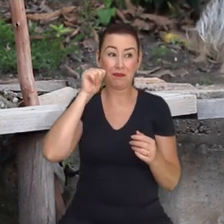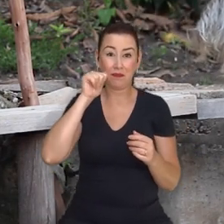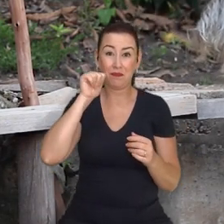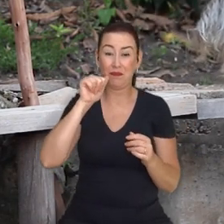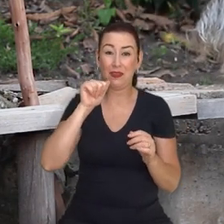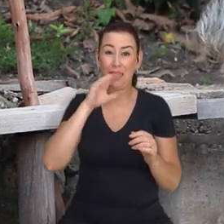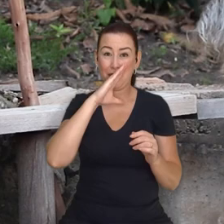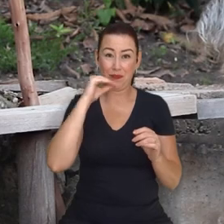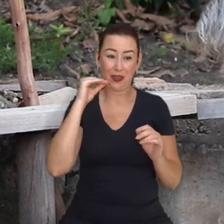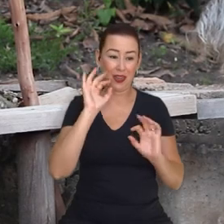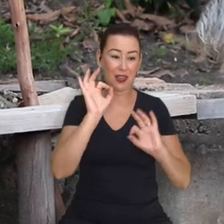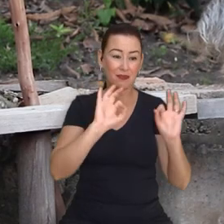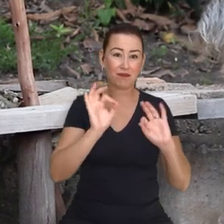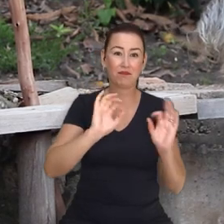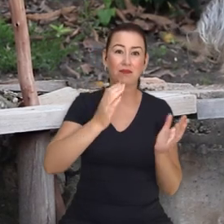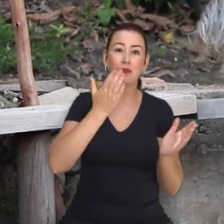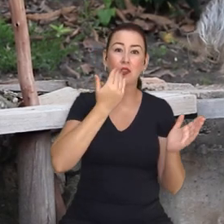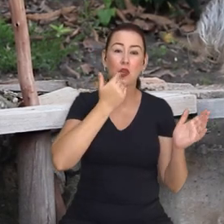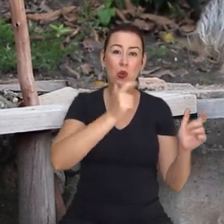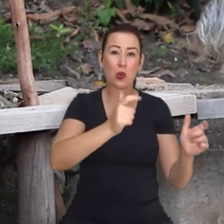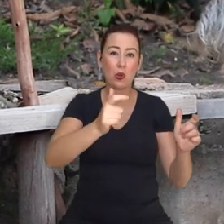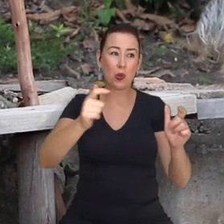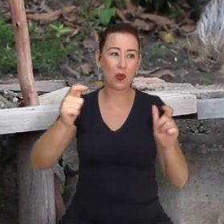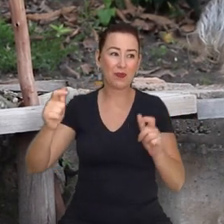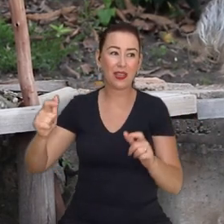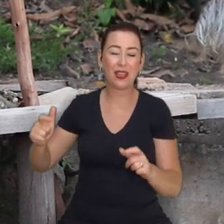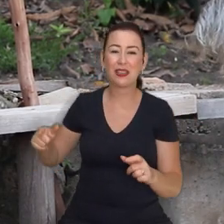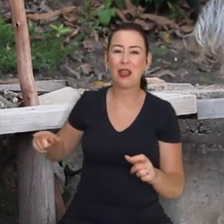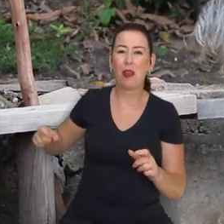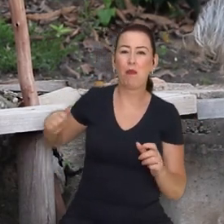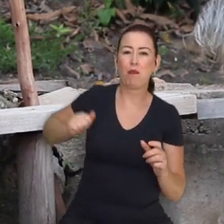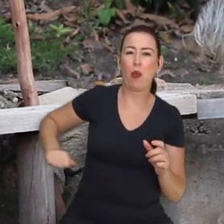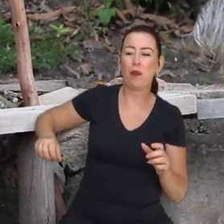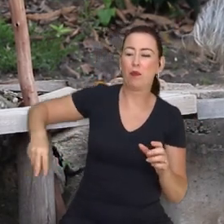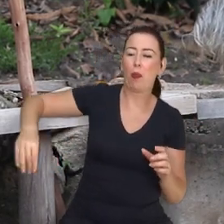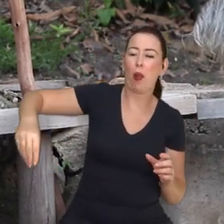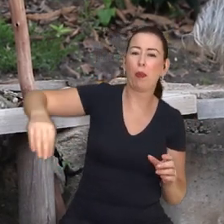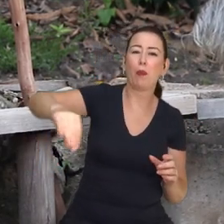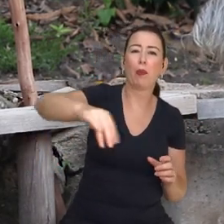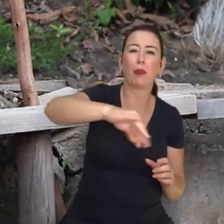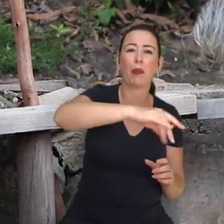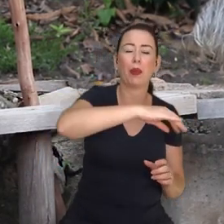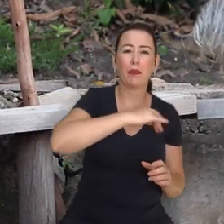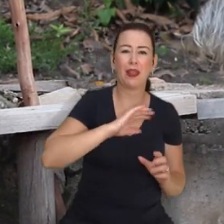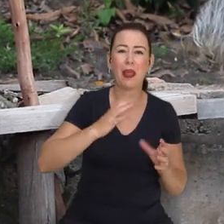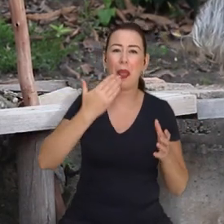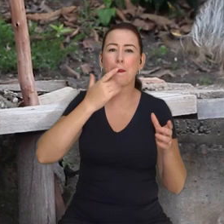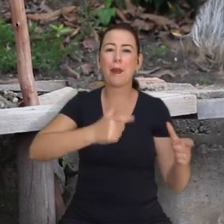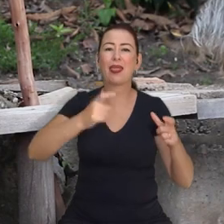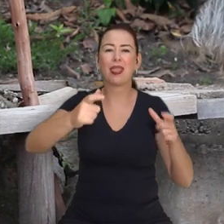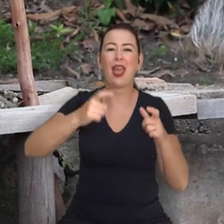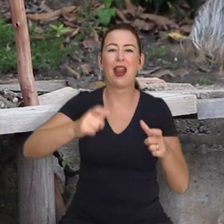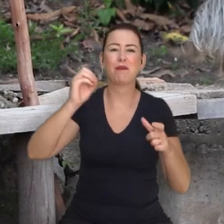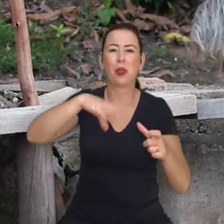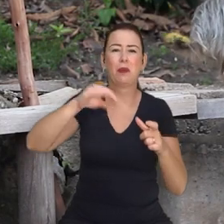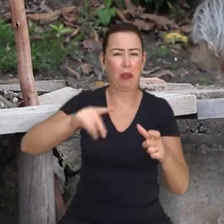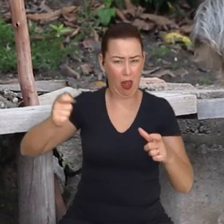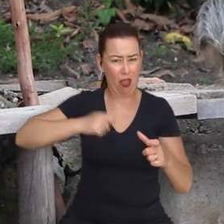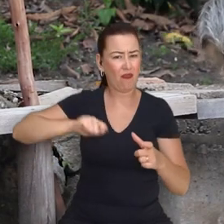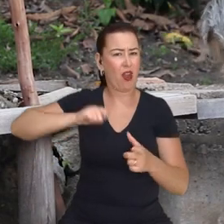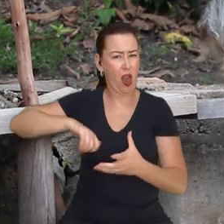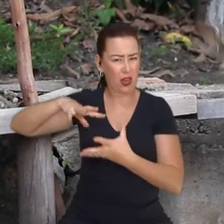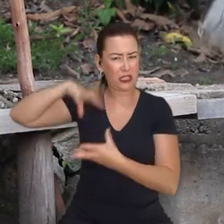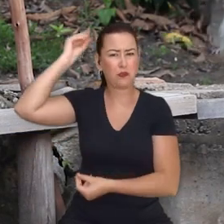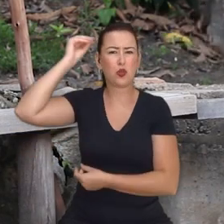que estava no jeito do pessoal comer, ele ia esfarelava a bosta de cavalo, panela por